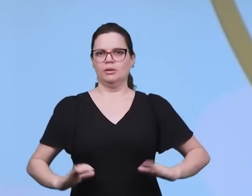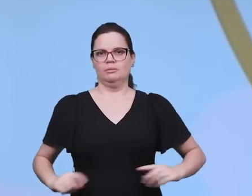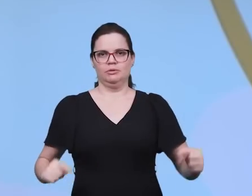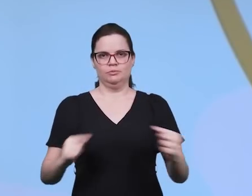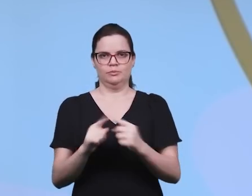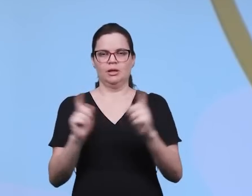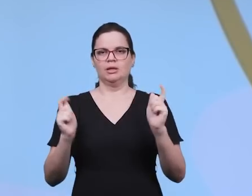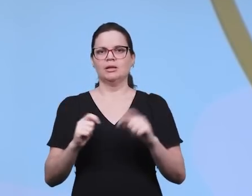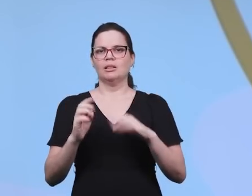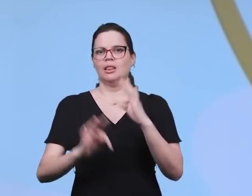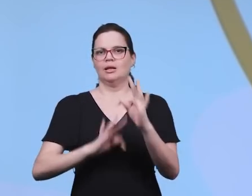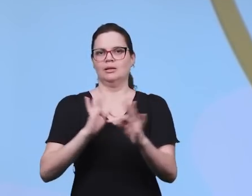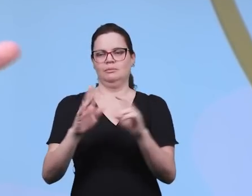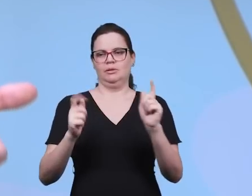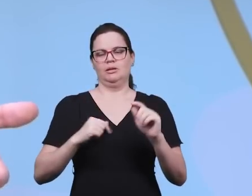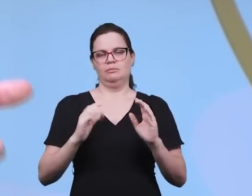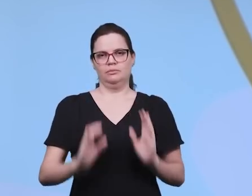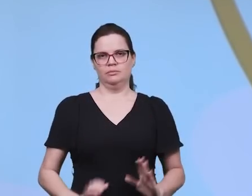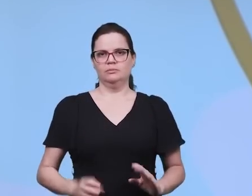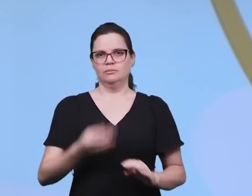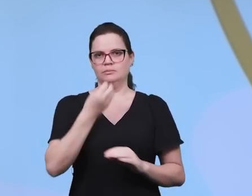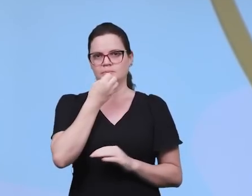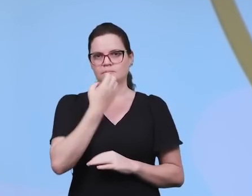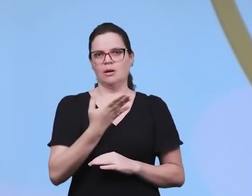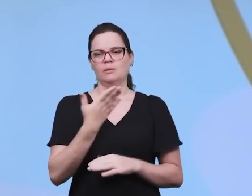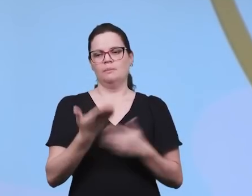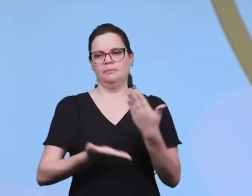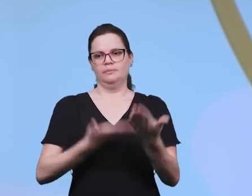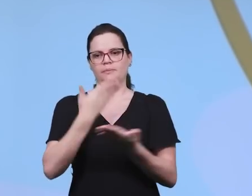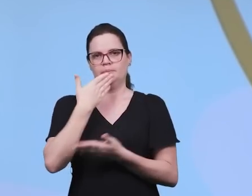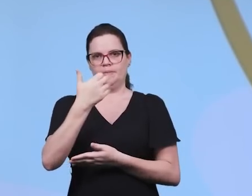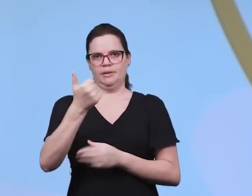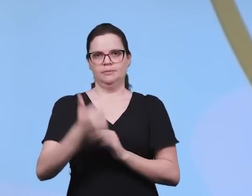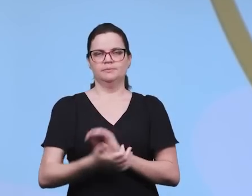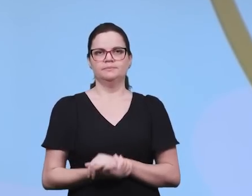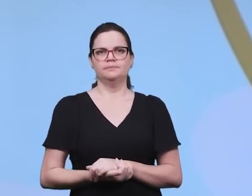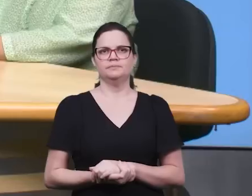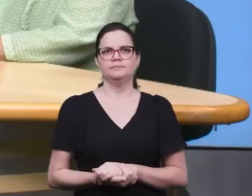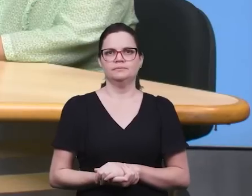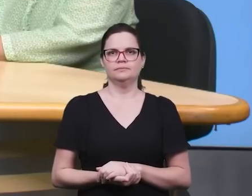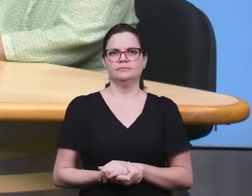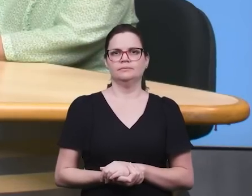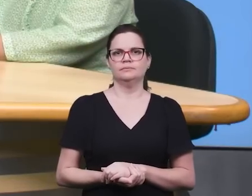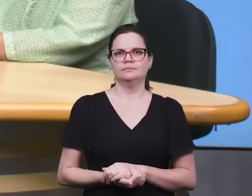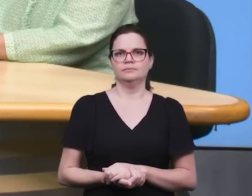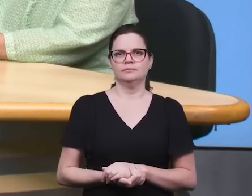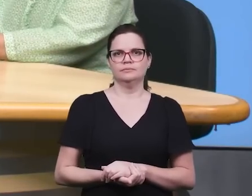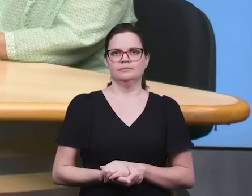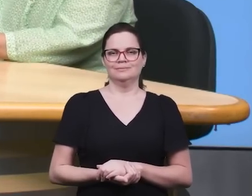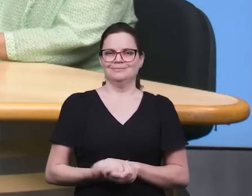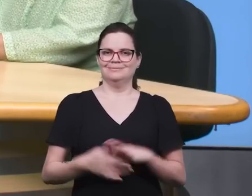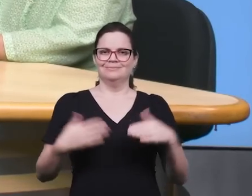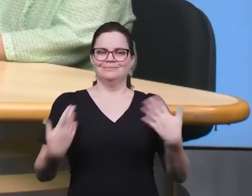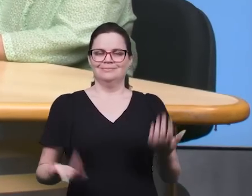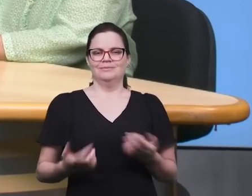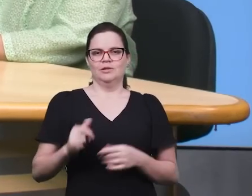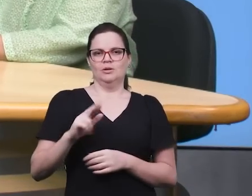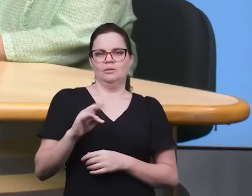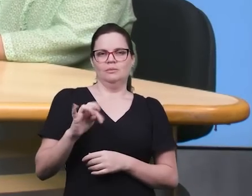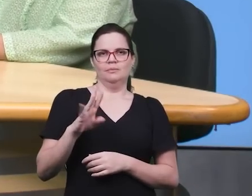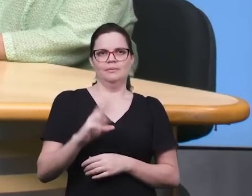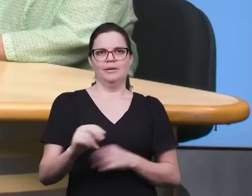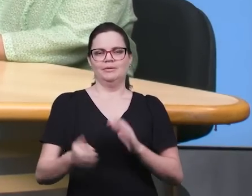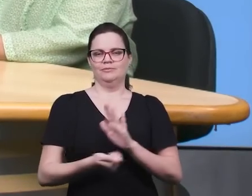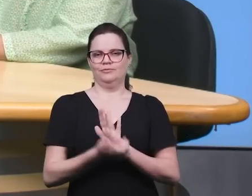abordagens que facilitem aquele comportamento ser, de alguma forma, mais adequados. Maravilha. Roberto, quantas